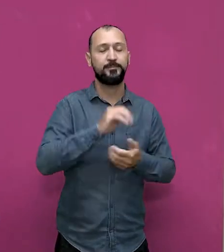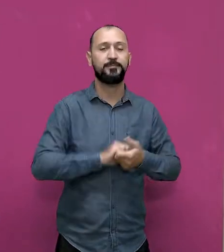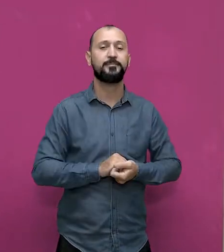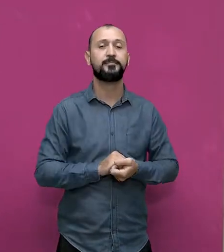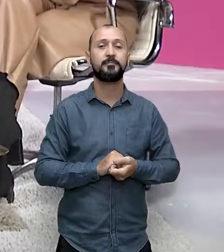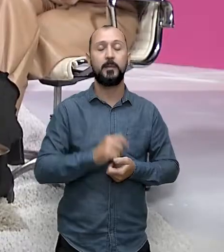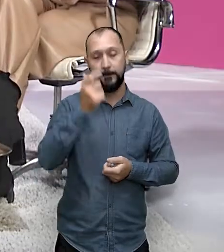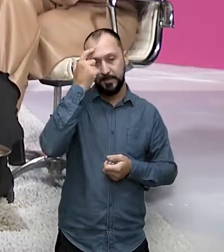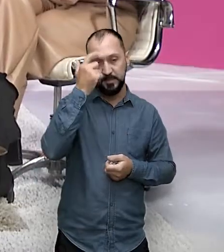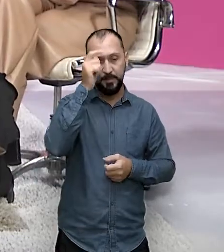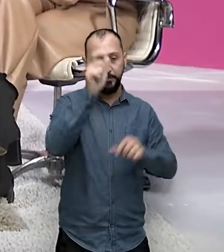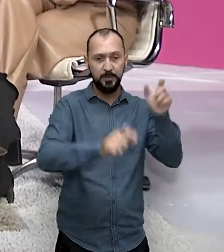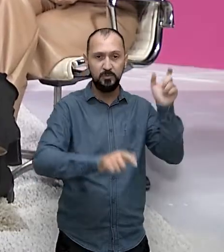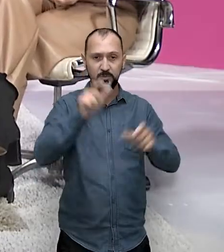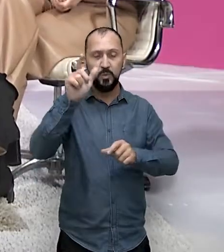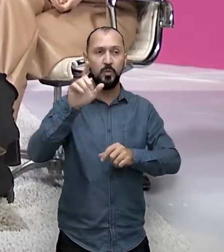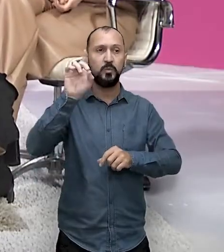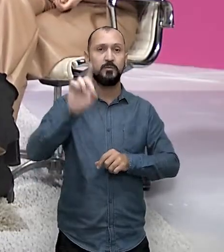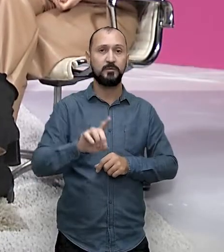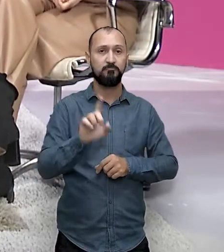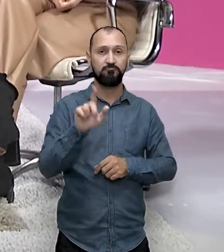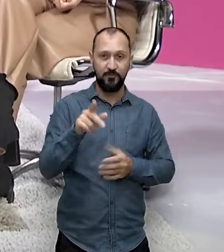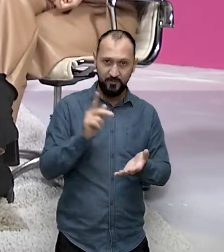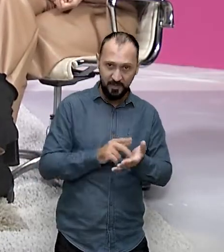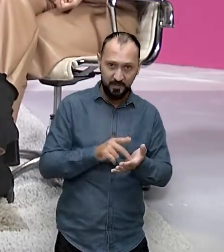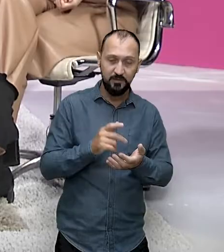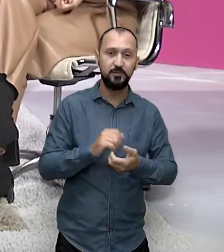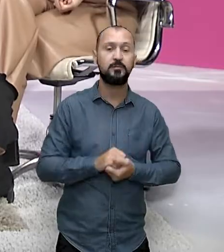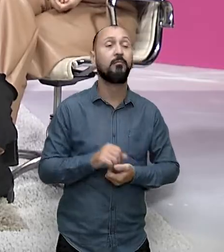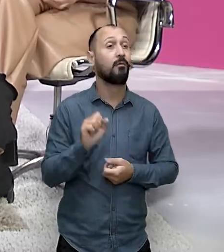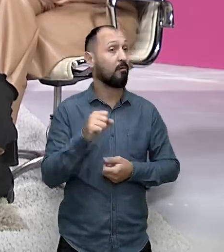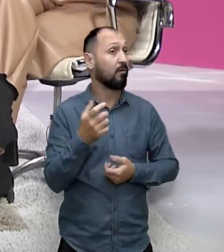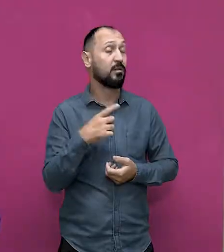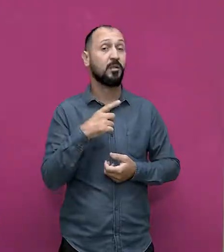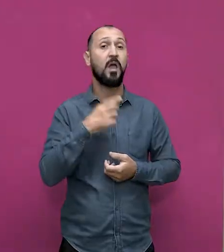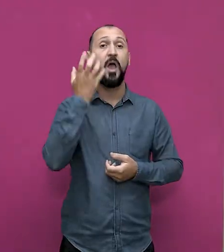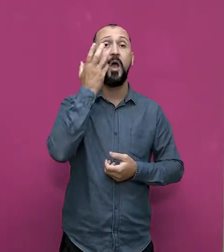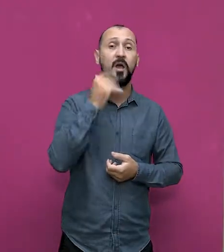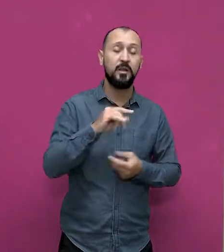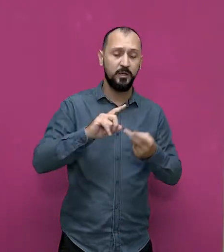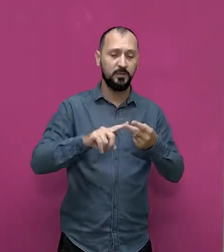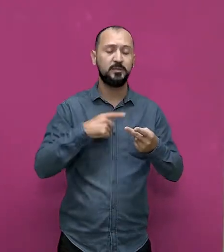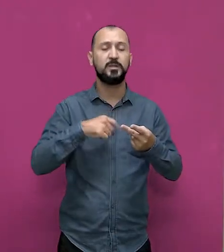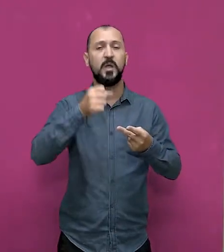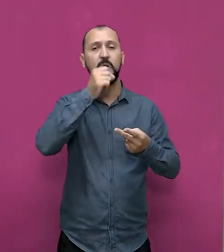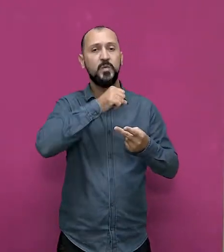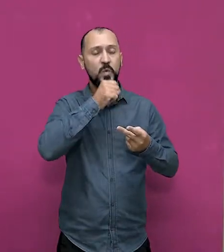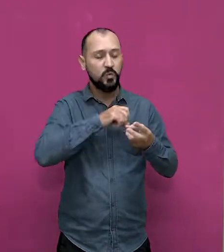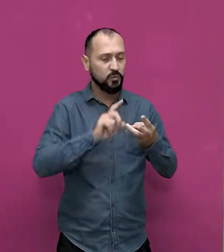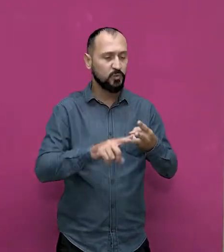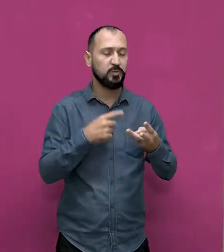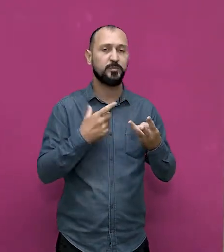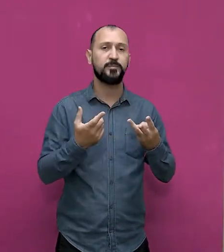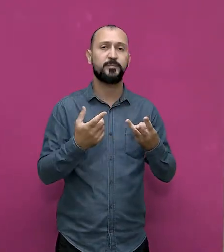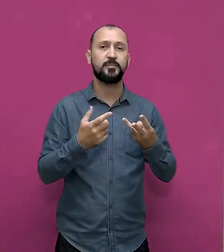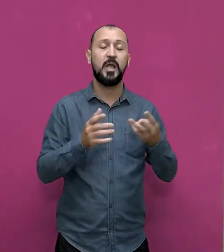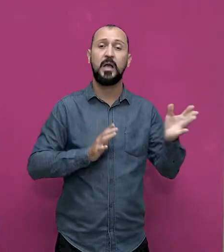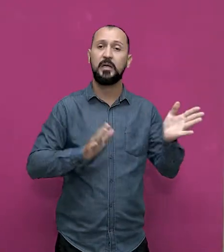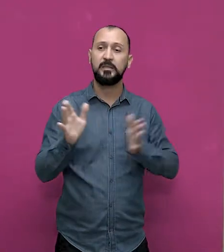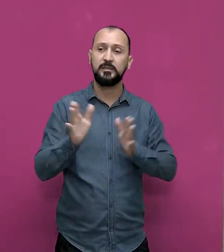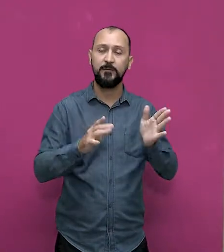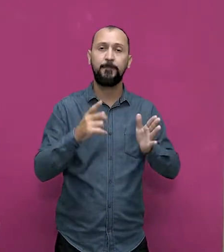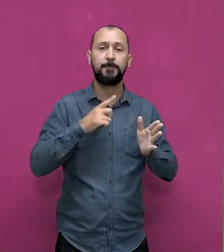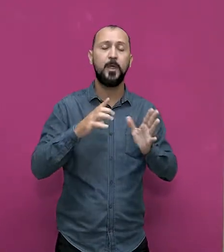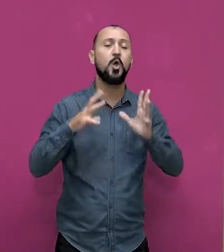universal. Pensando na pessoa com deficiência, não importa qual seja, né, Catiana? A gente tem crianças, a gente tem idosos, então